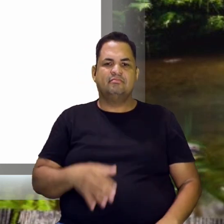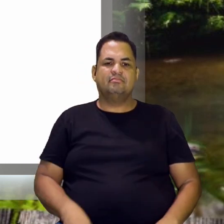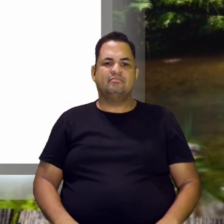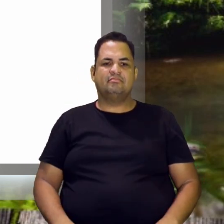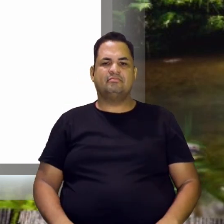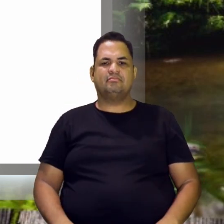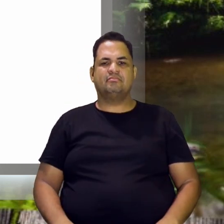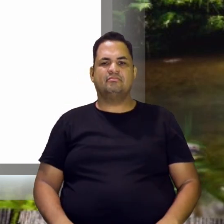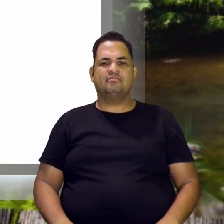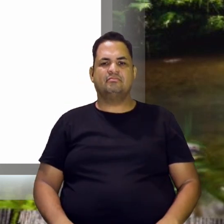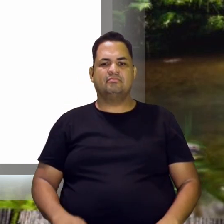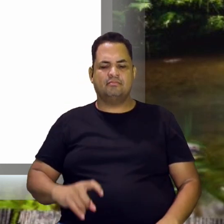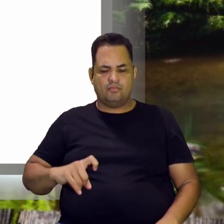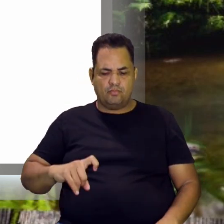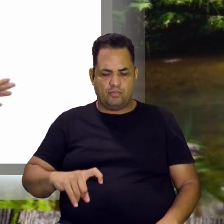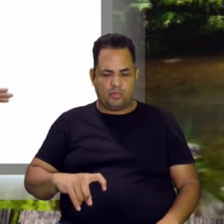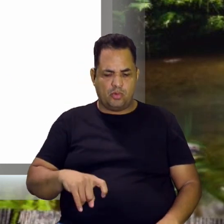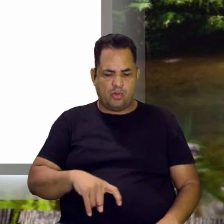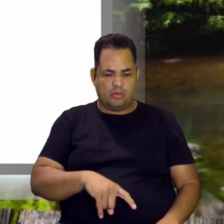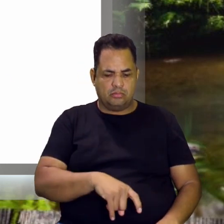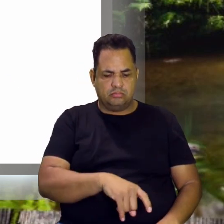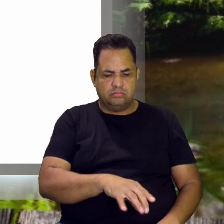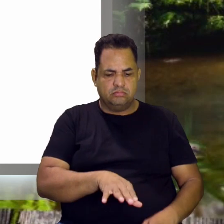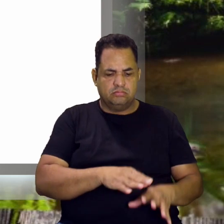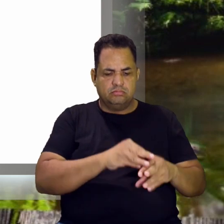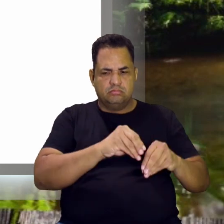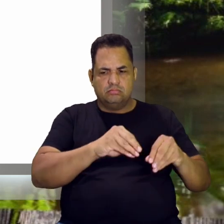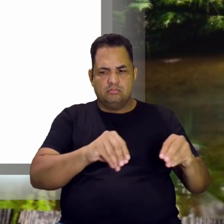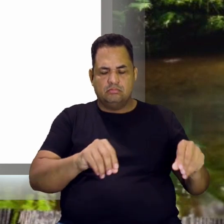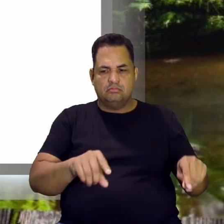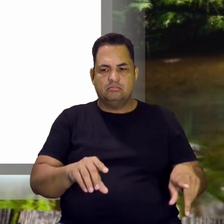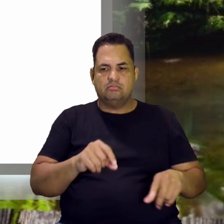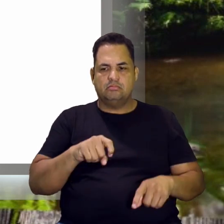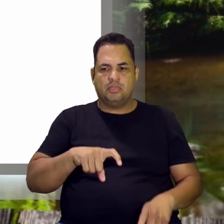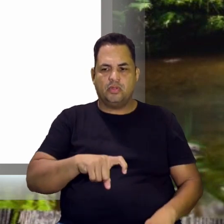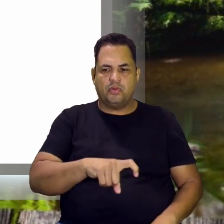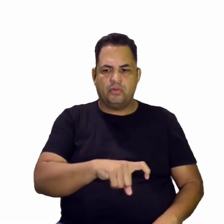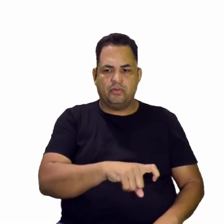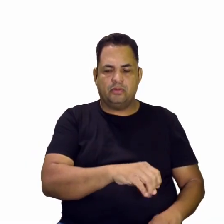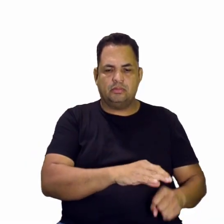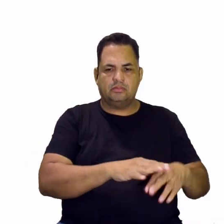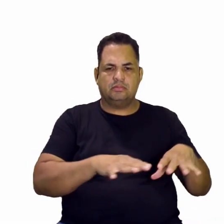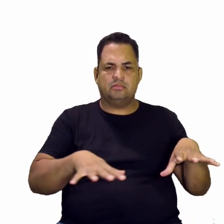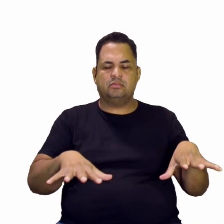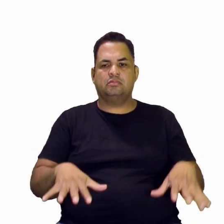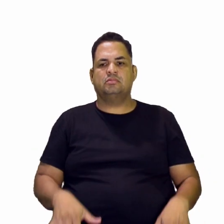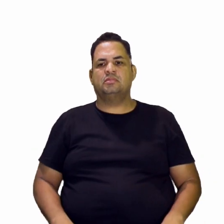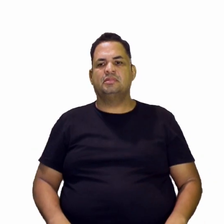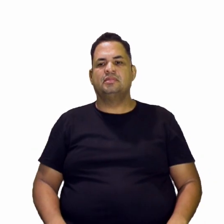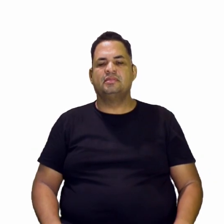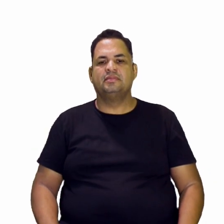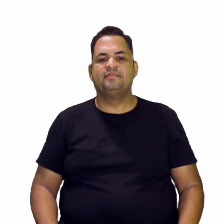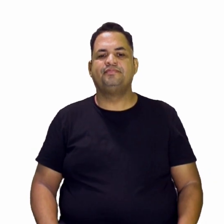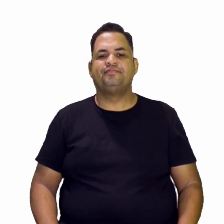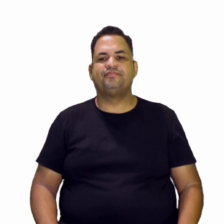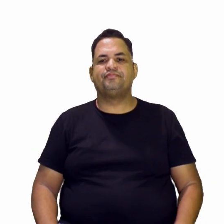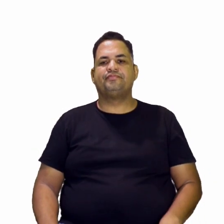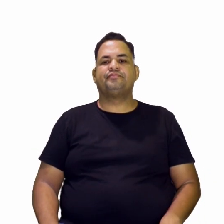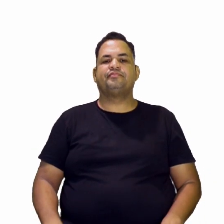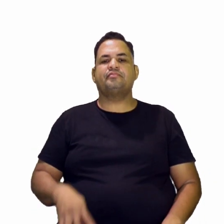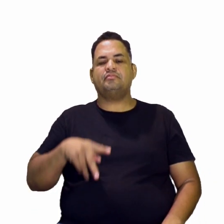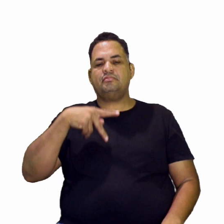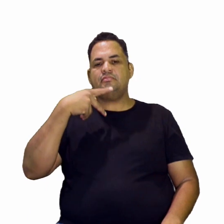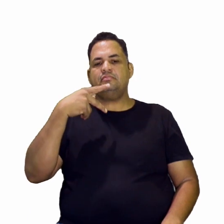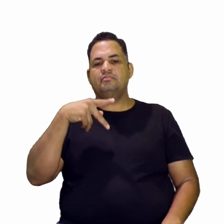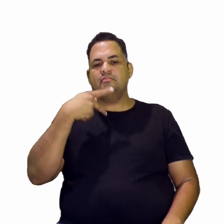tá? Minhoca não, minhoca é invertebrado, não tem mesmo, tá? Então quando a gente fala de animais vertebrados, nós estamos falando